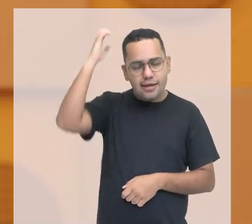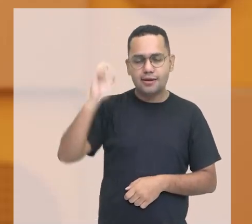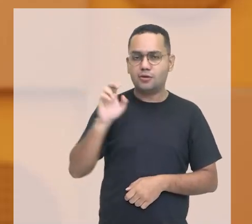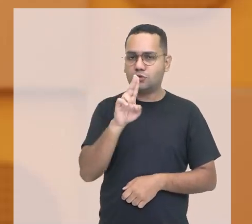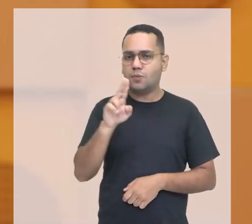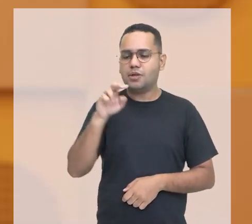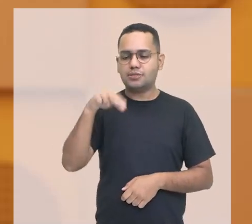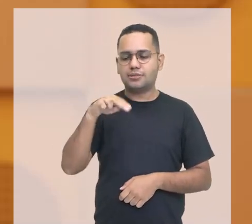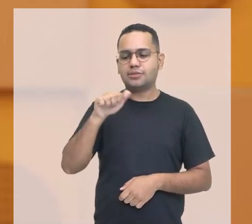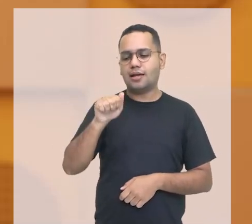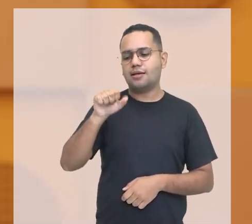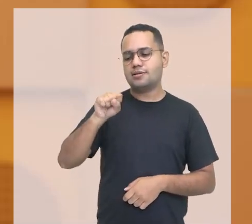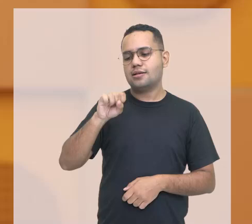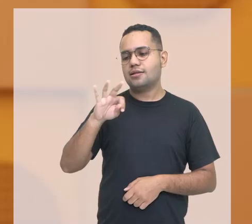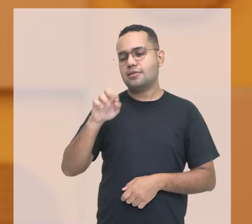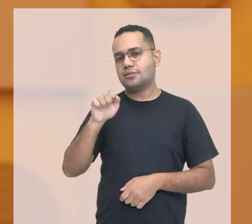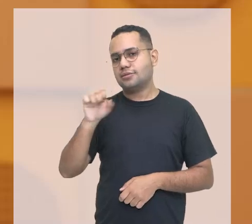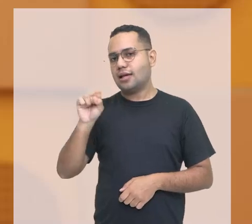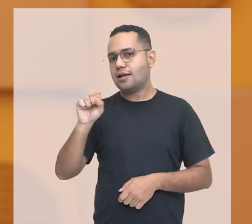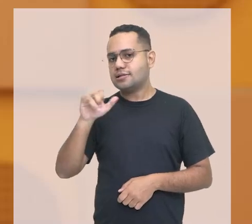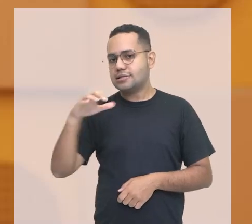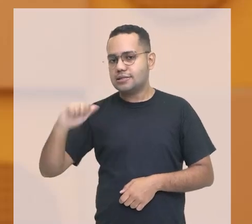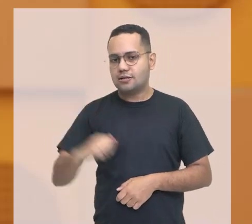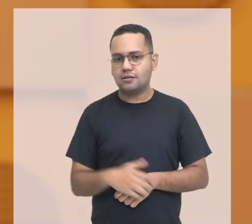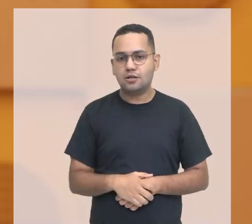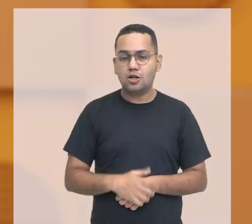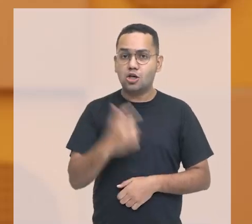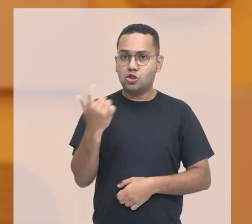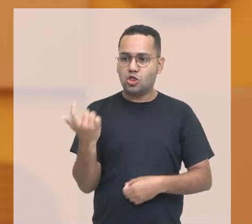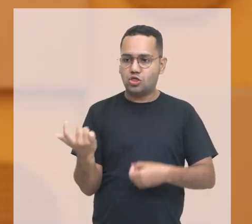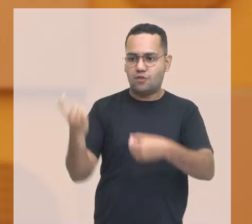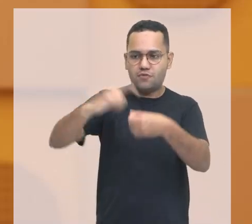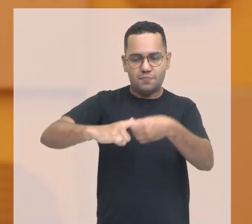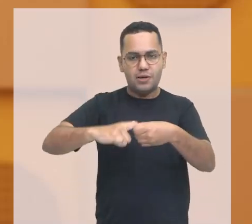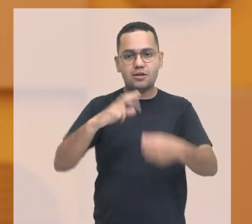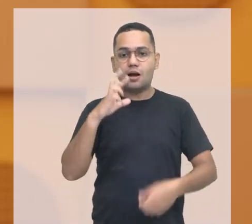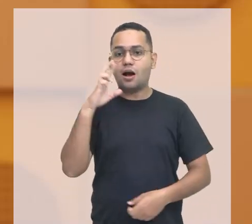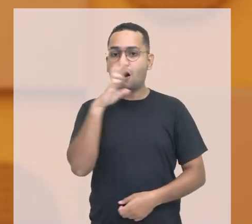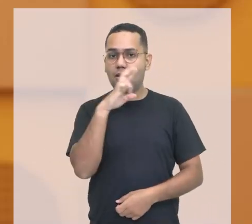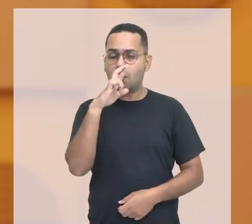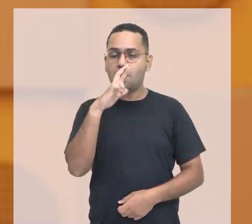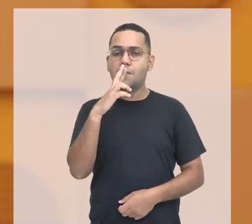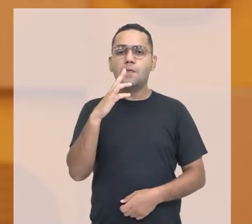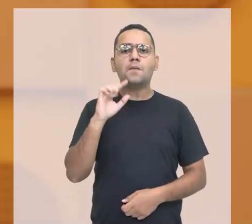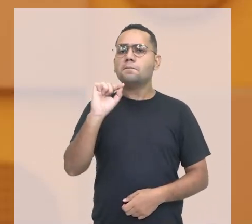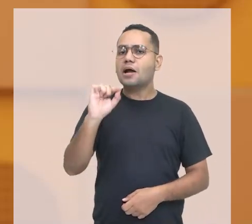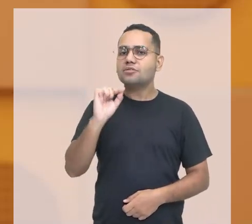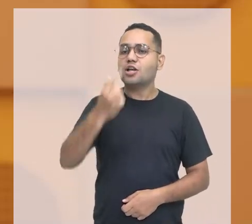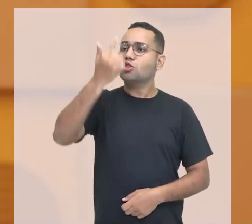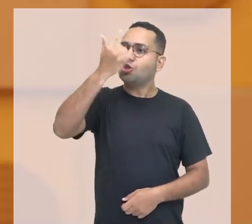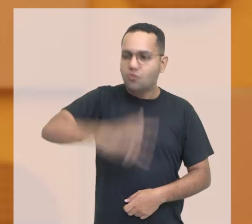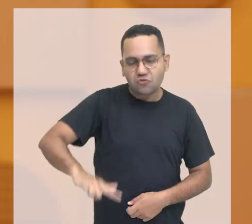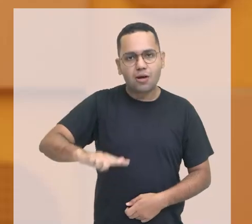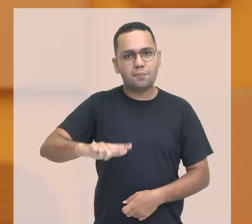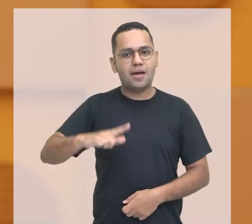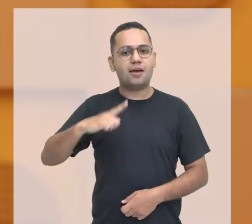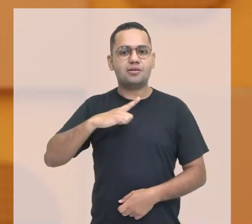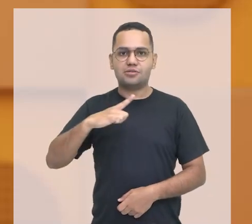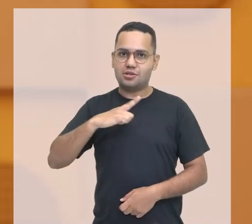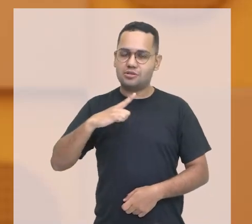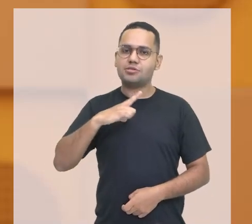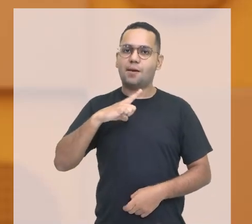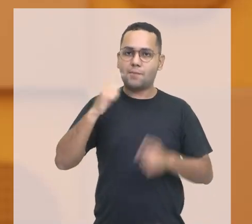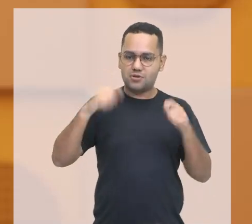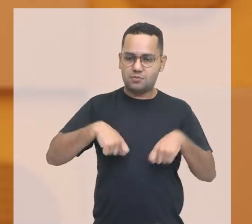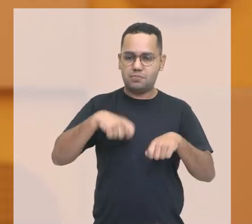e durante muito tempo alimentou-se a expectativa dela retornar à Rússia para reivindicar o trono que seria do seu